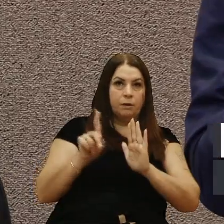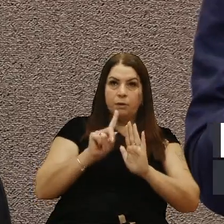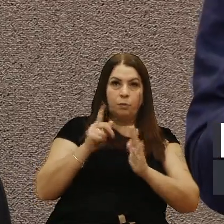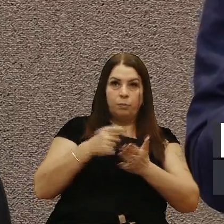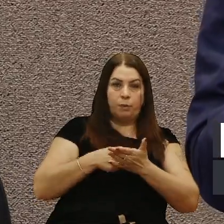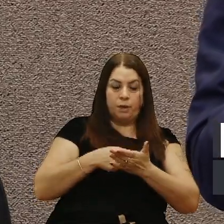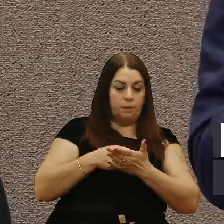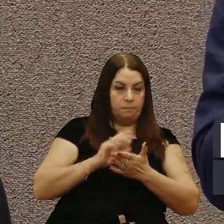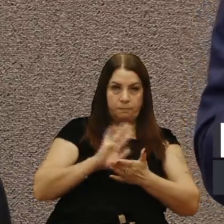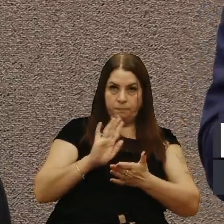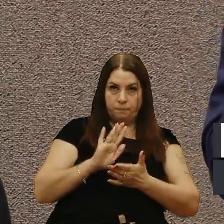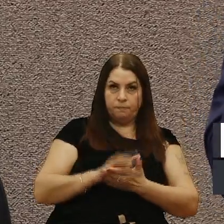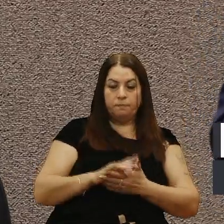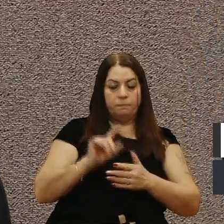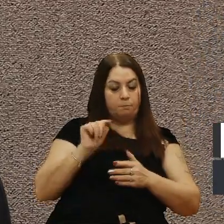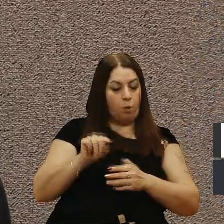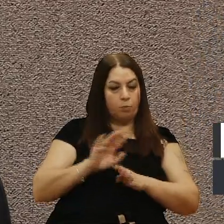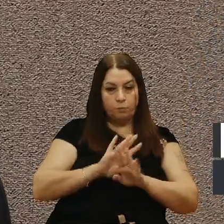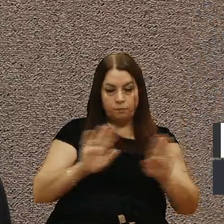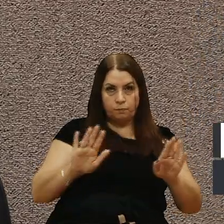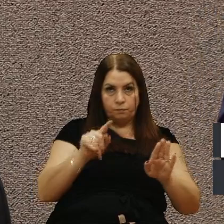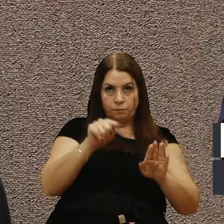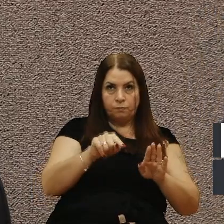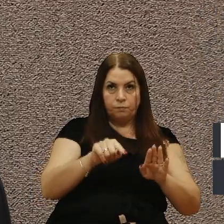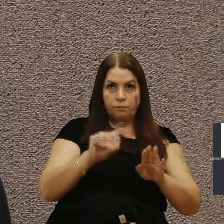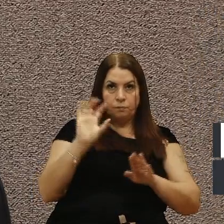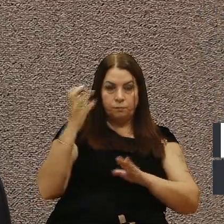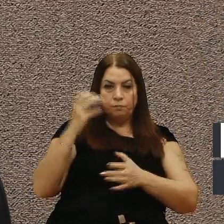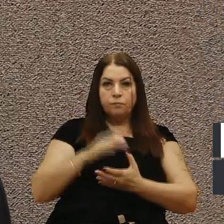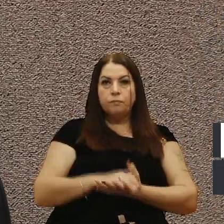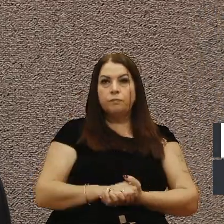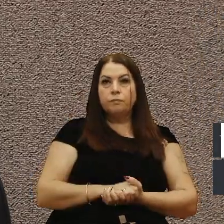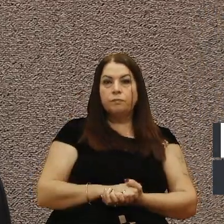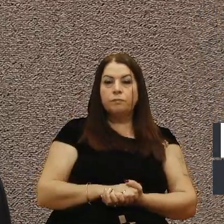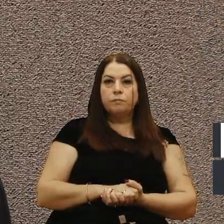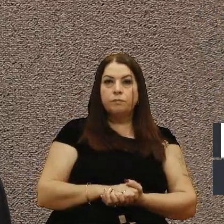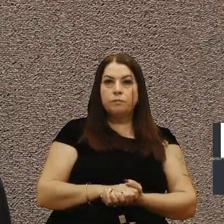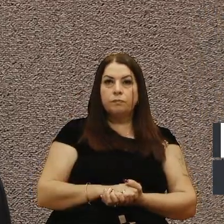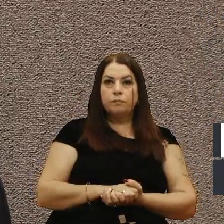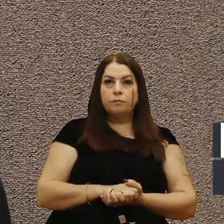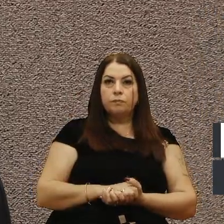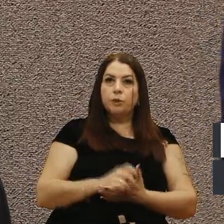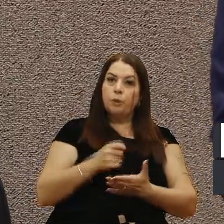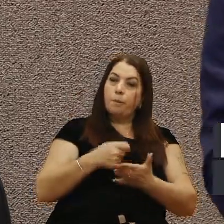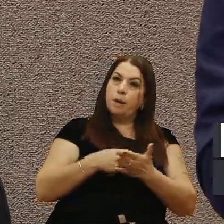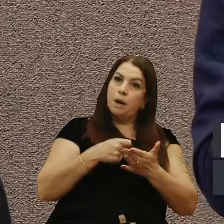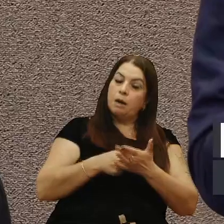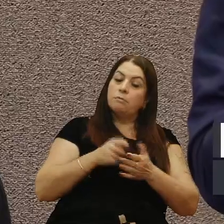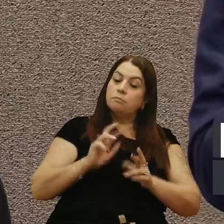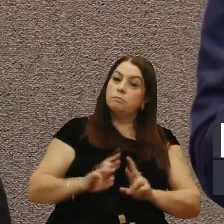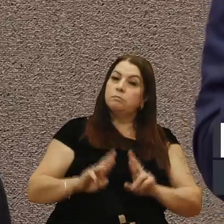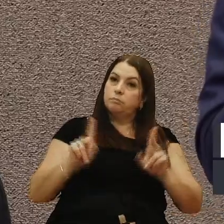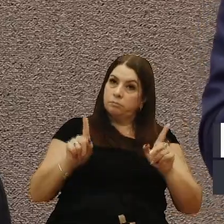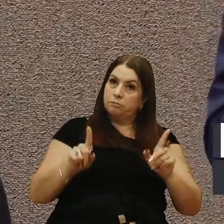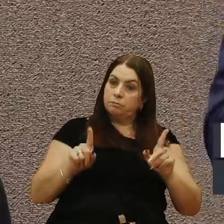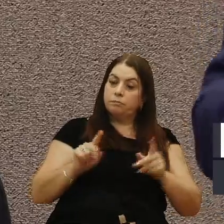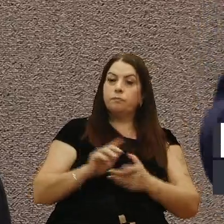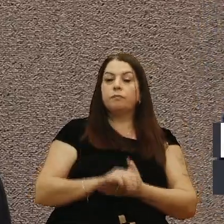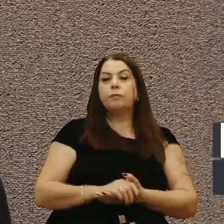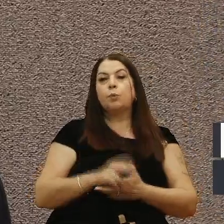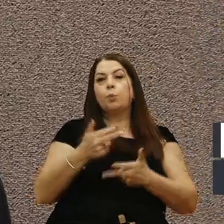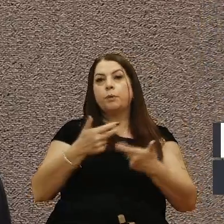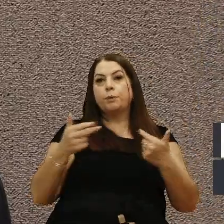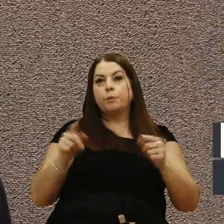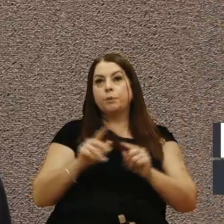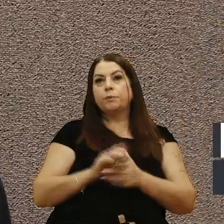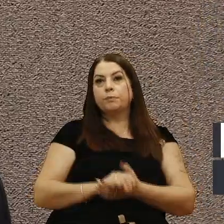obriga. Ponto. Esse é um caso já resolvido, tá? Se obrigasse, aí era diferente. Outra